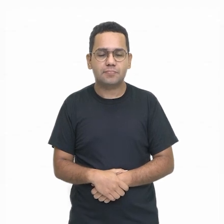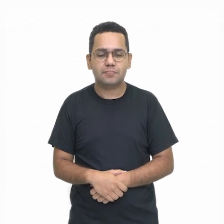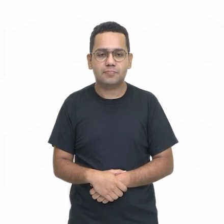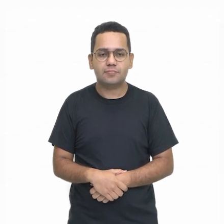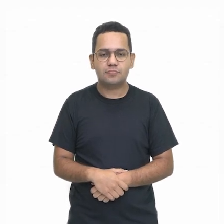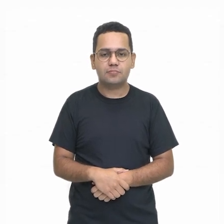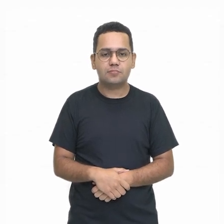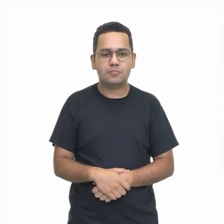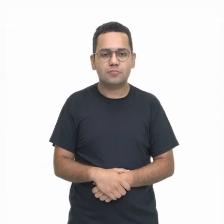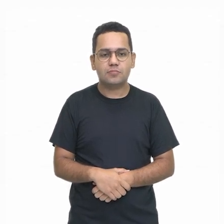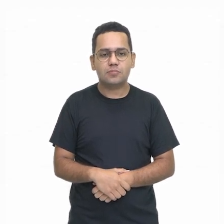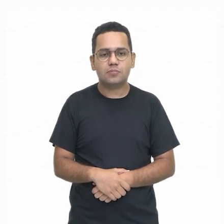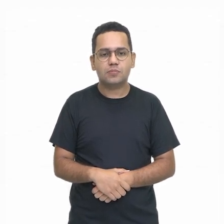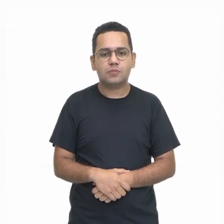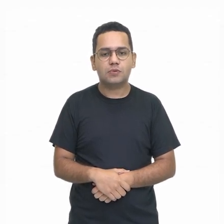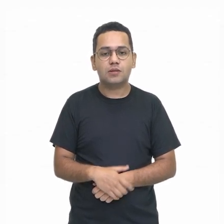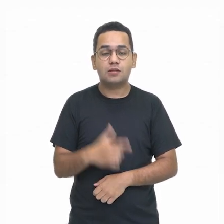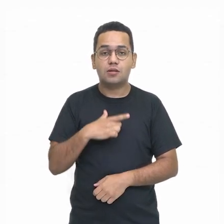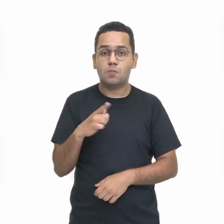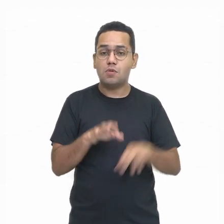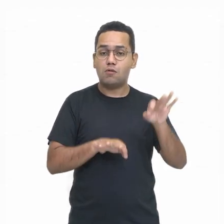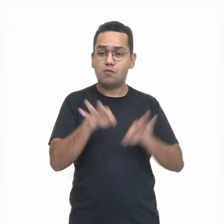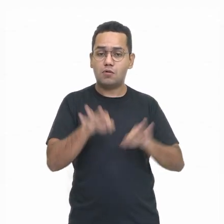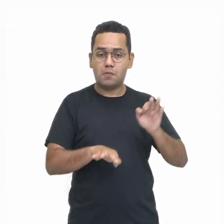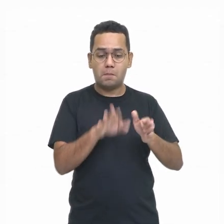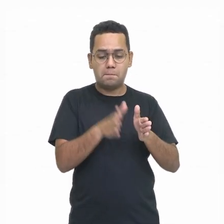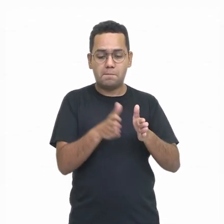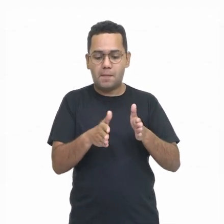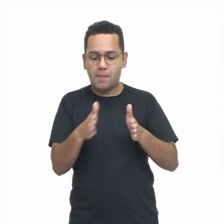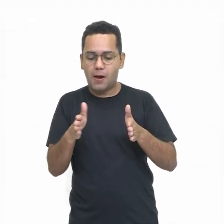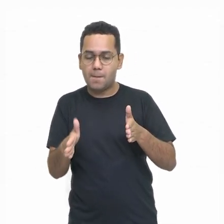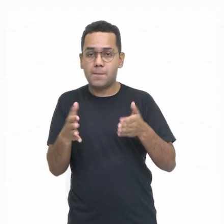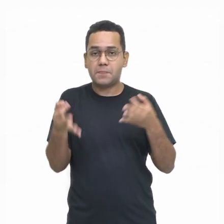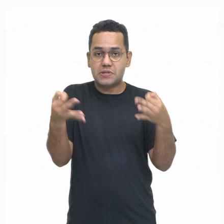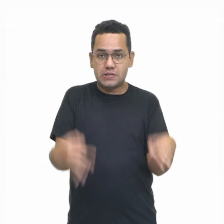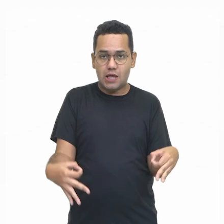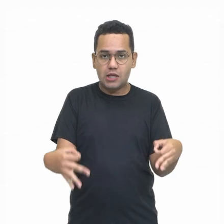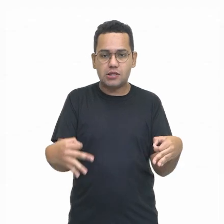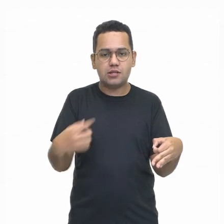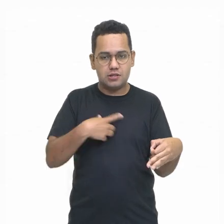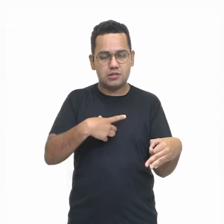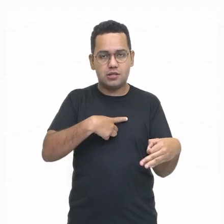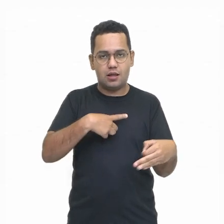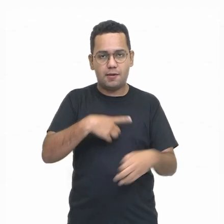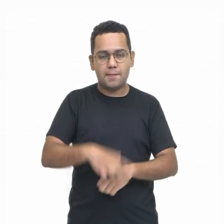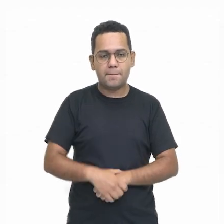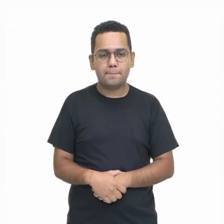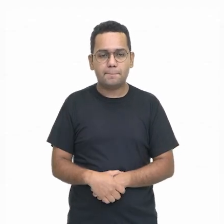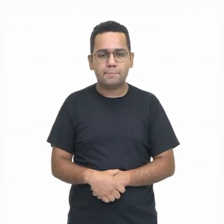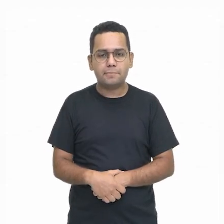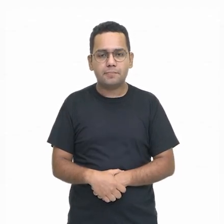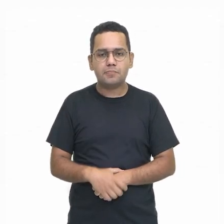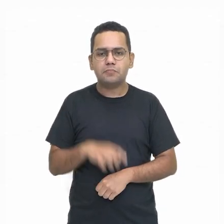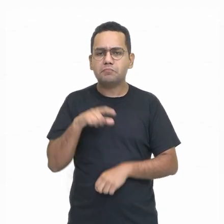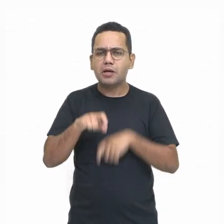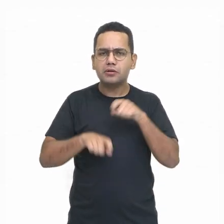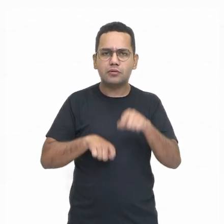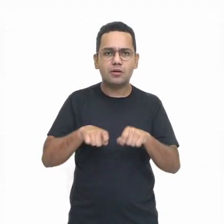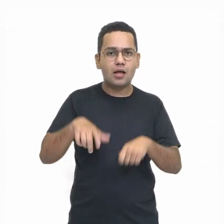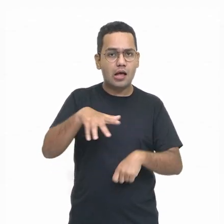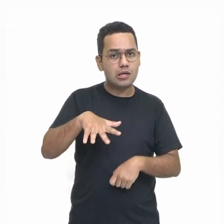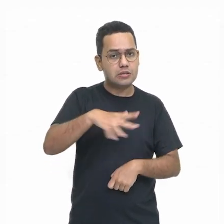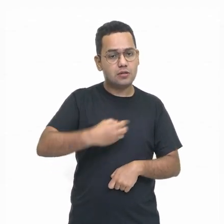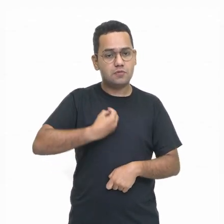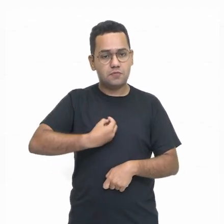alimentar. É uma sequência linear, ou seja, ela faz ali uma linha, né, entre as